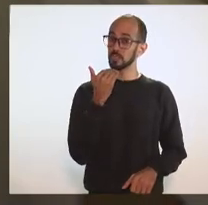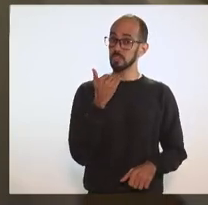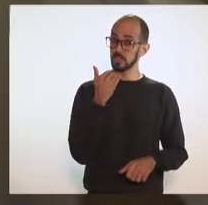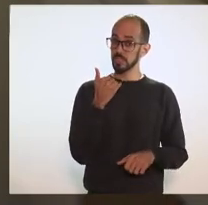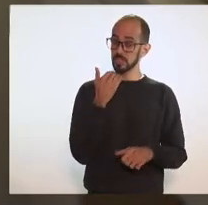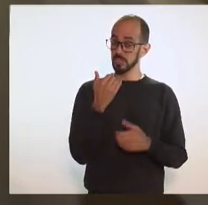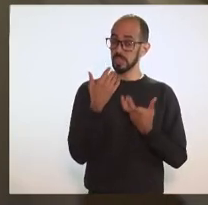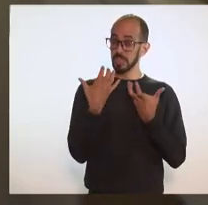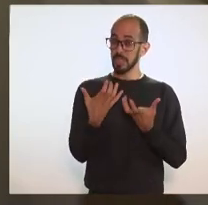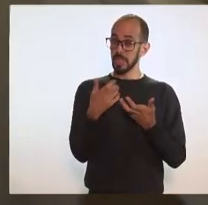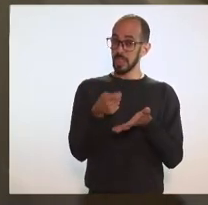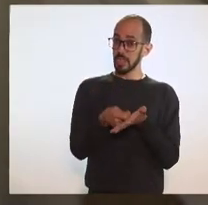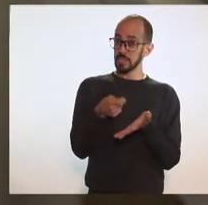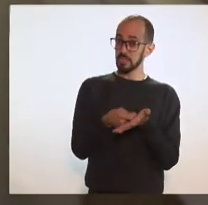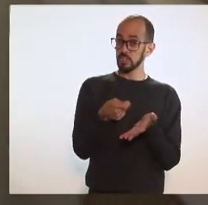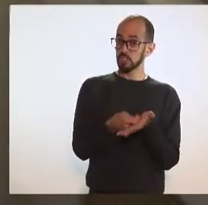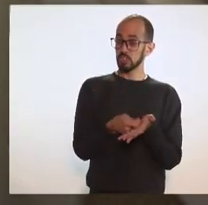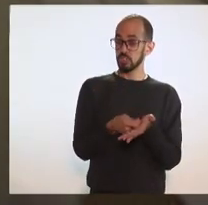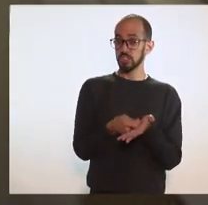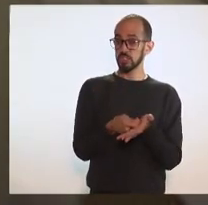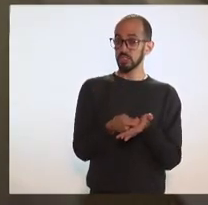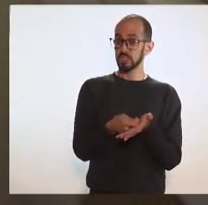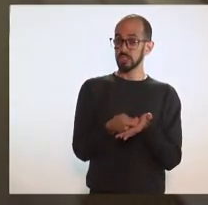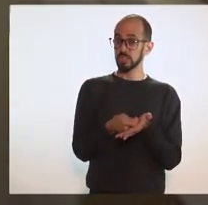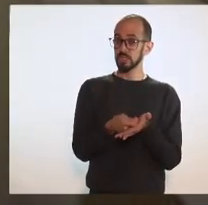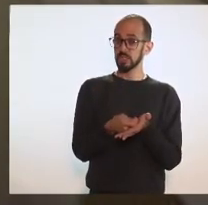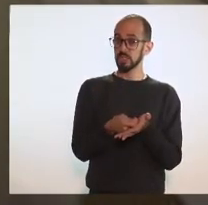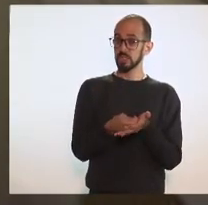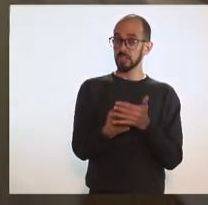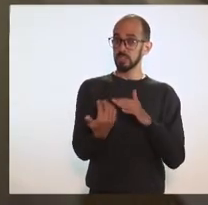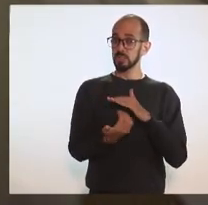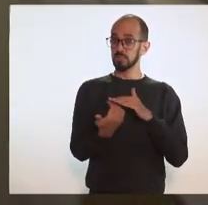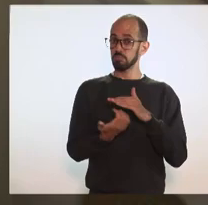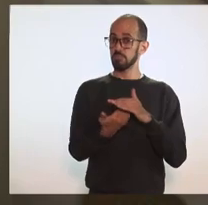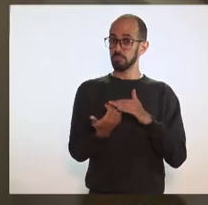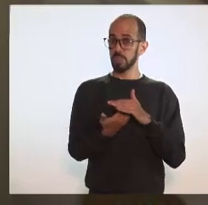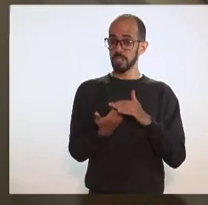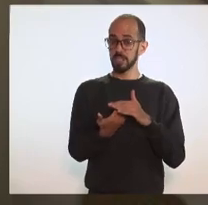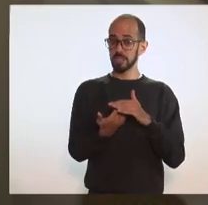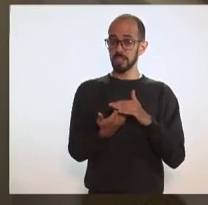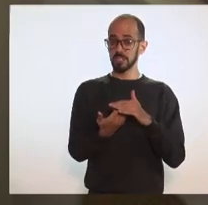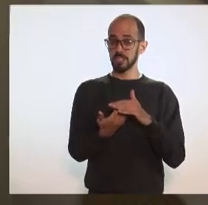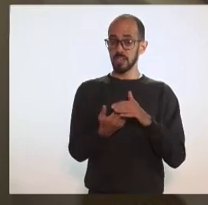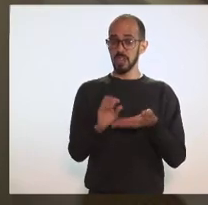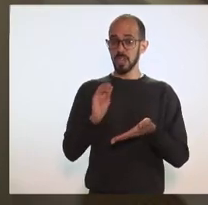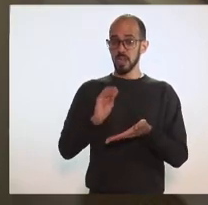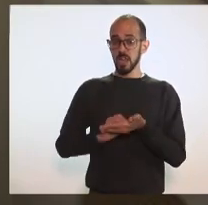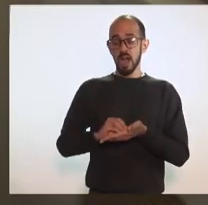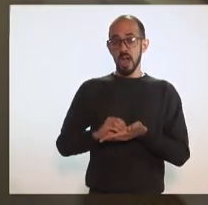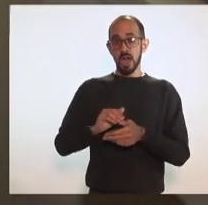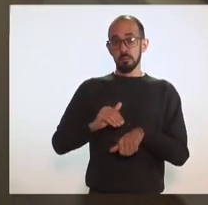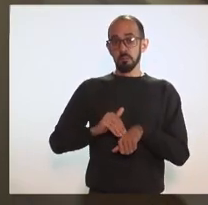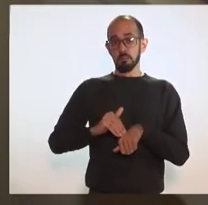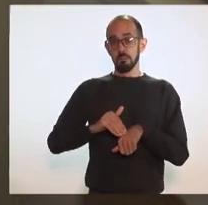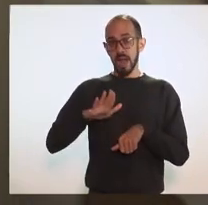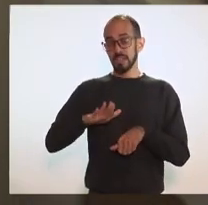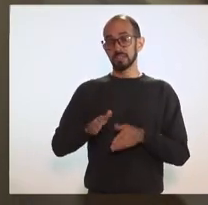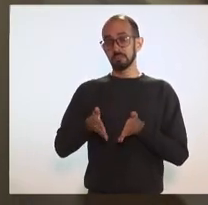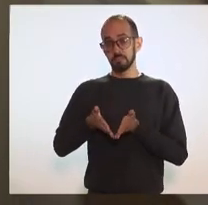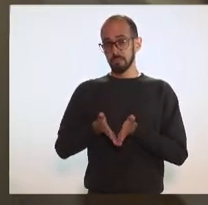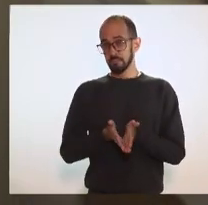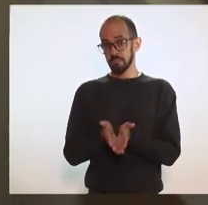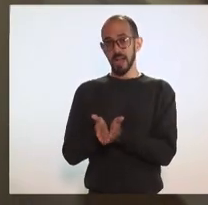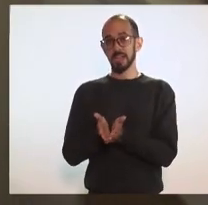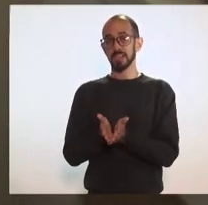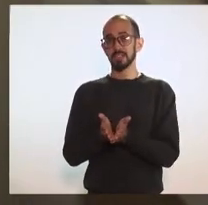exigir os segmentos empresariais que bota em mais composições que bater mais barras